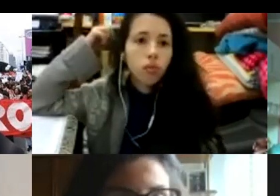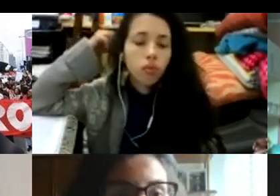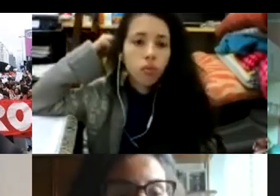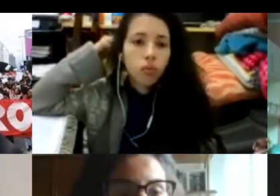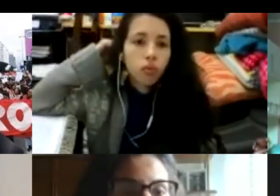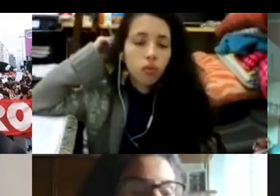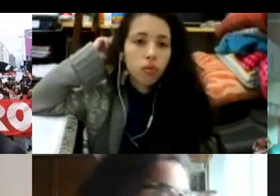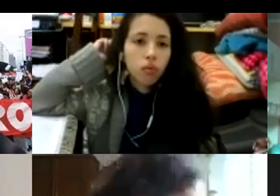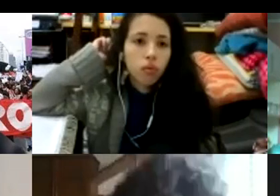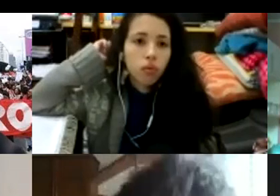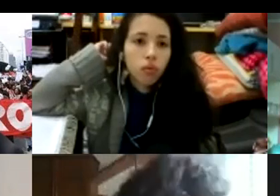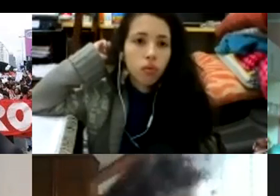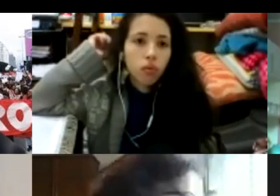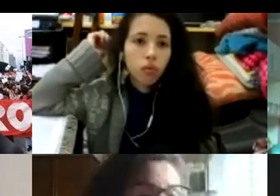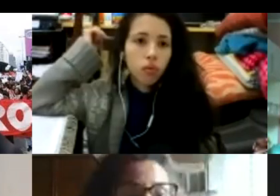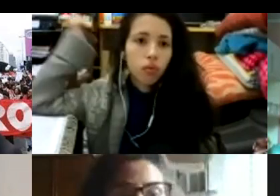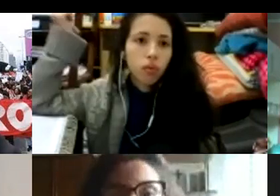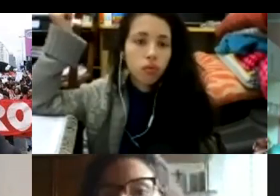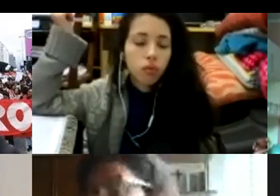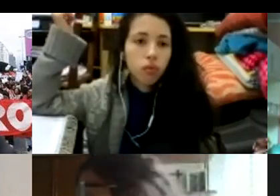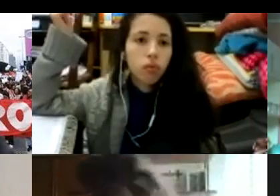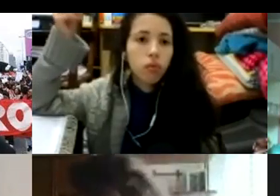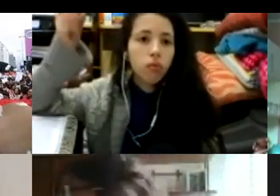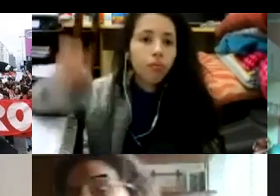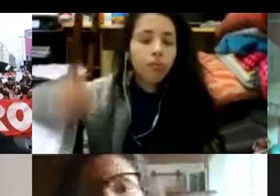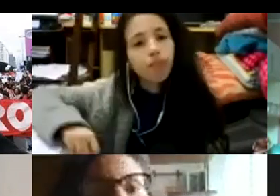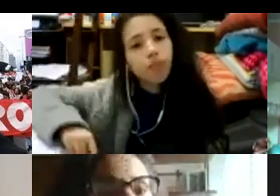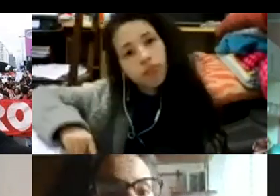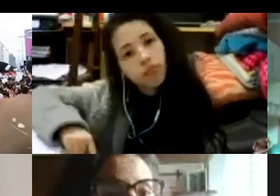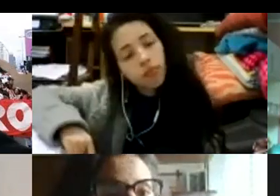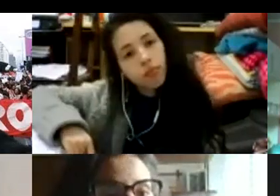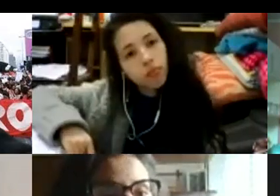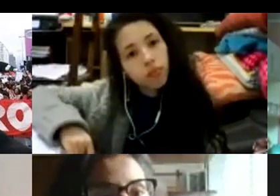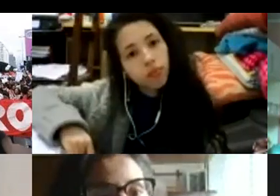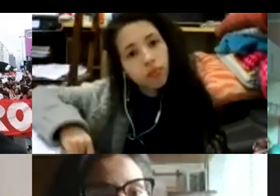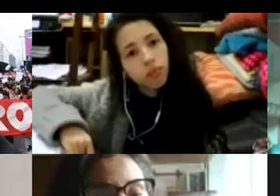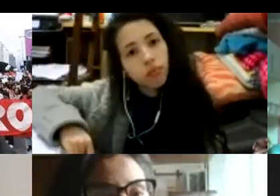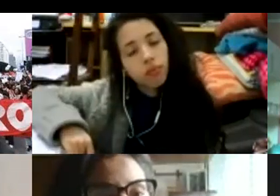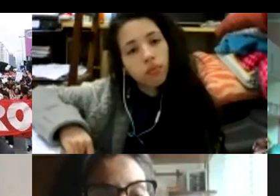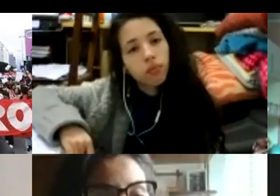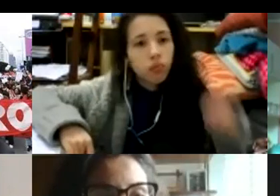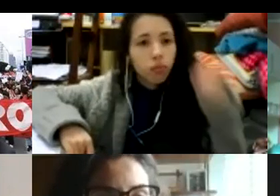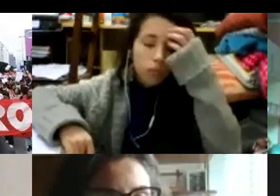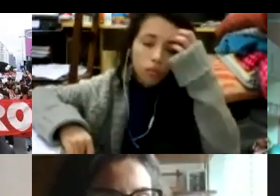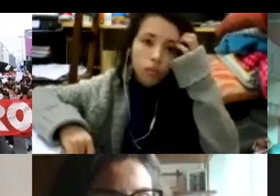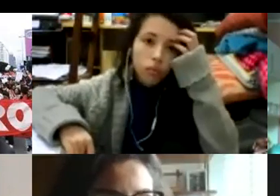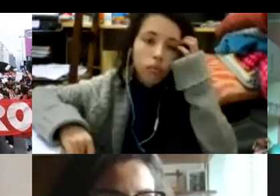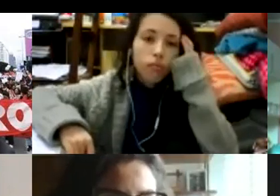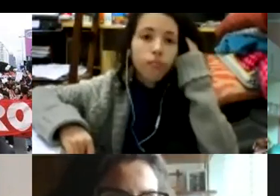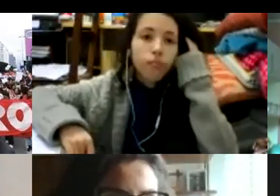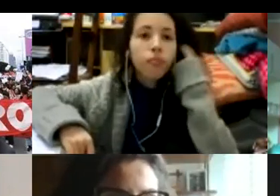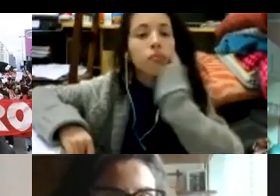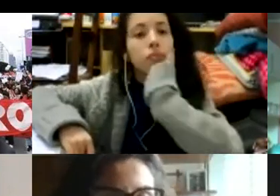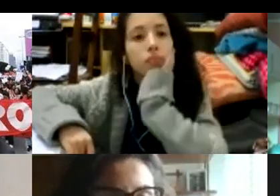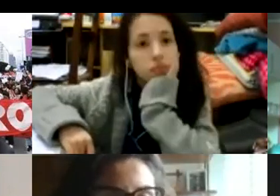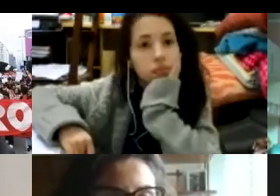gay. E assim por diante. Não tenho dúvida quanto a isso. Né? Inclusive, já participei de discussões sobre movimento negro nesse sentido.